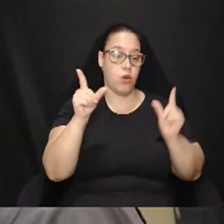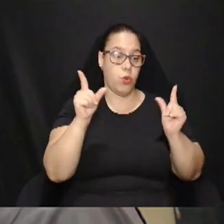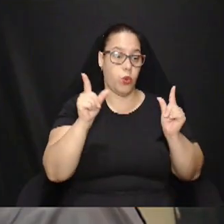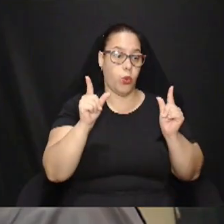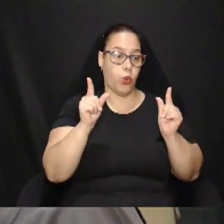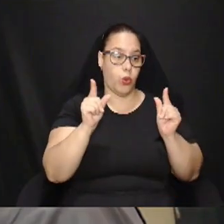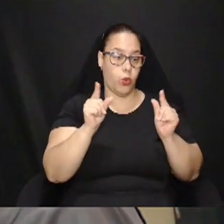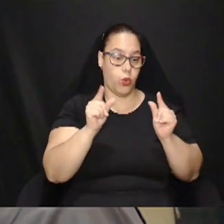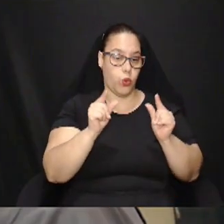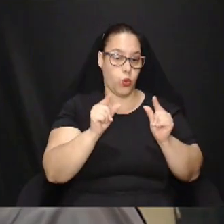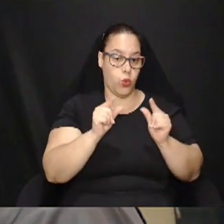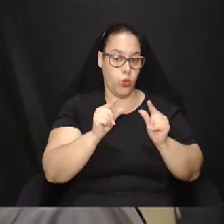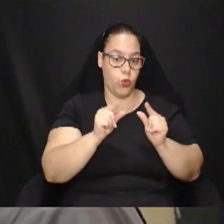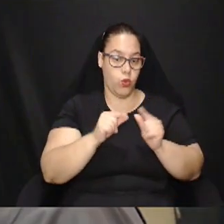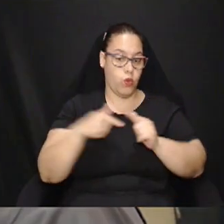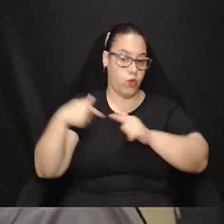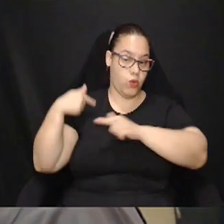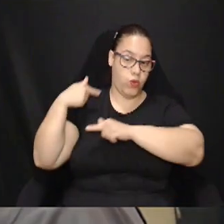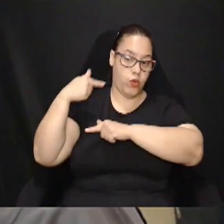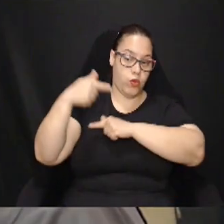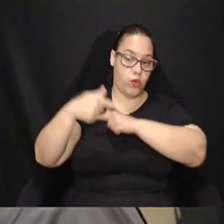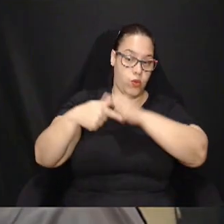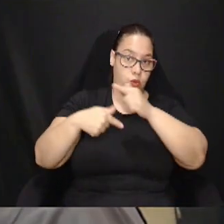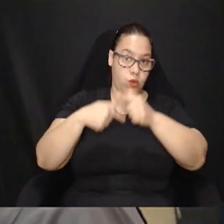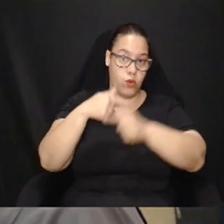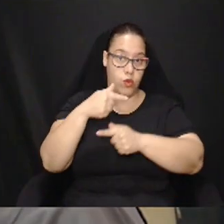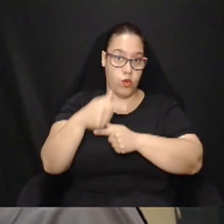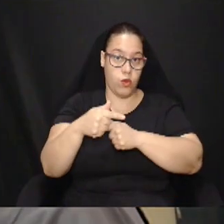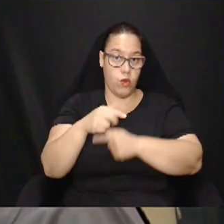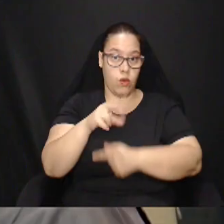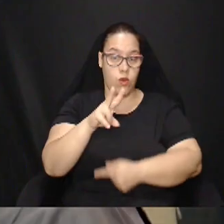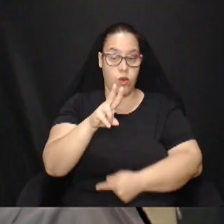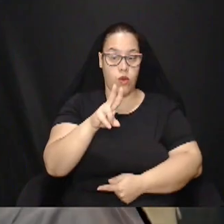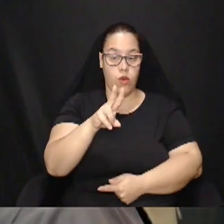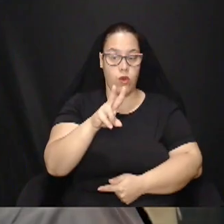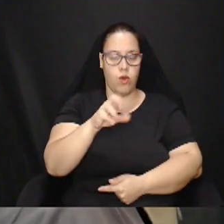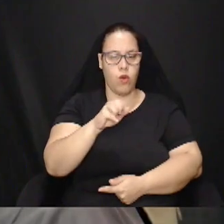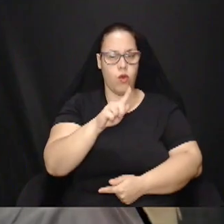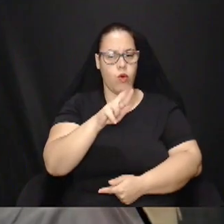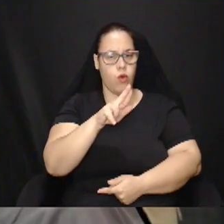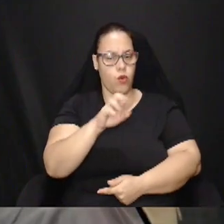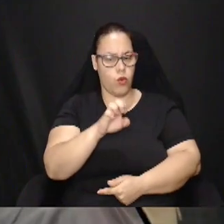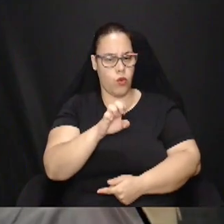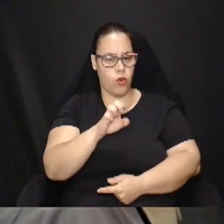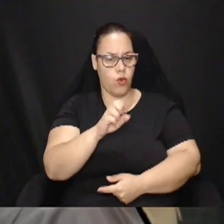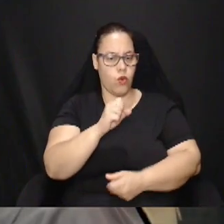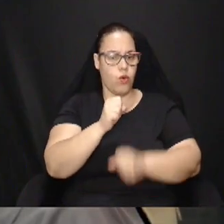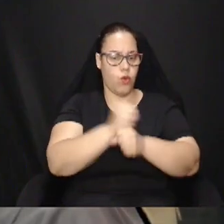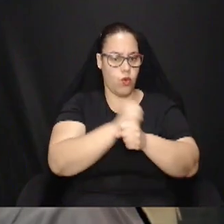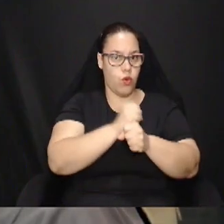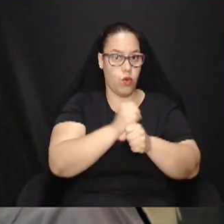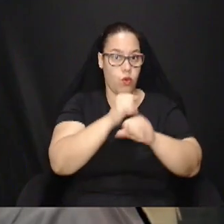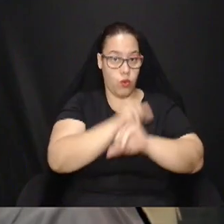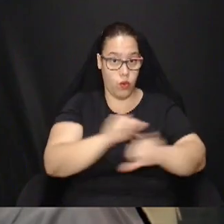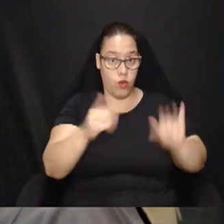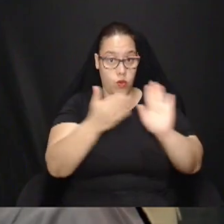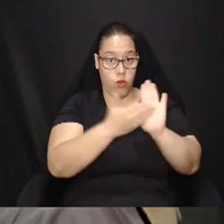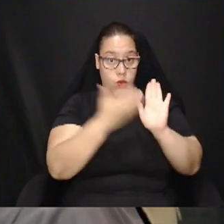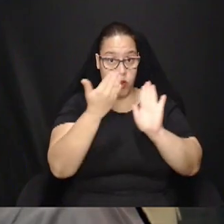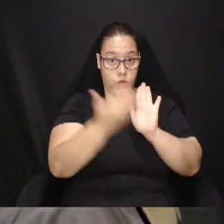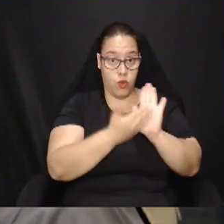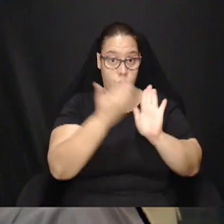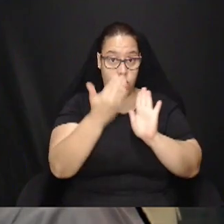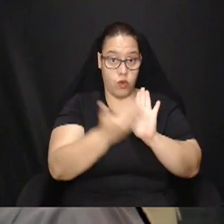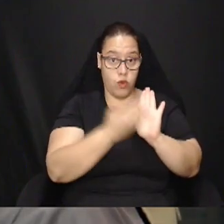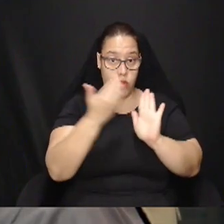conforme geração em geração. A Vogue, no ano passado, divulgou uma matéria que eu lembro que existia um debate